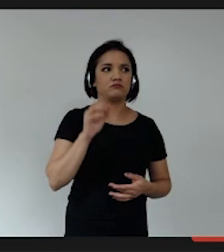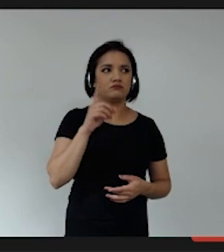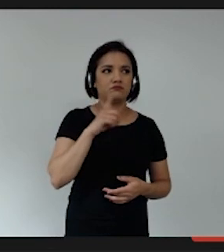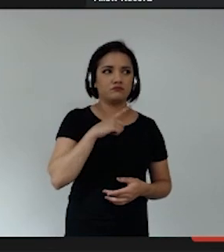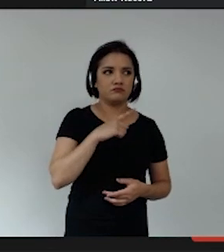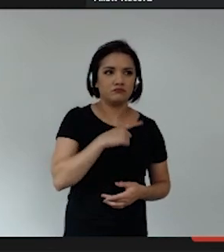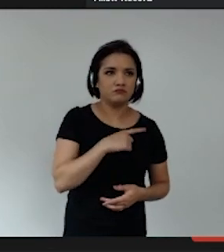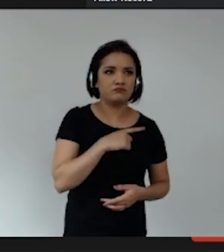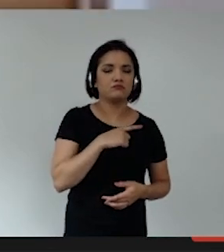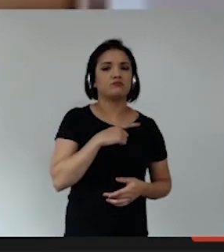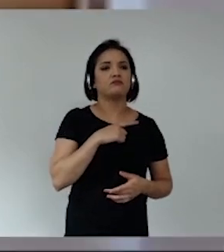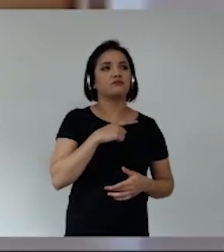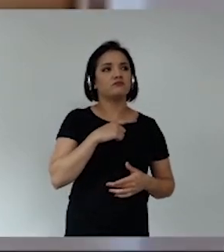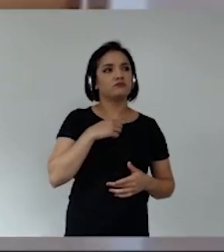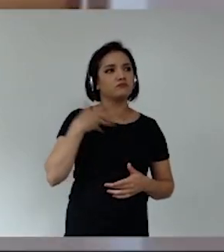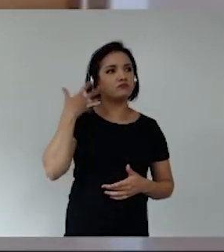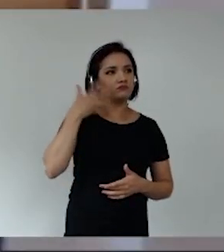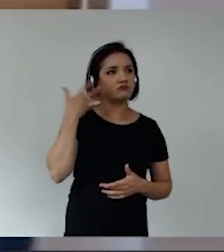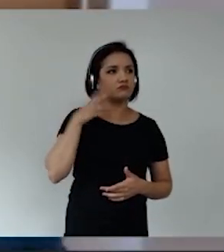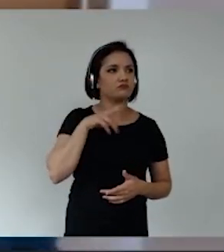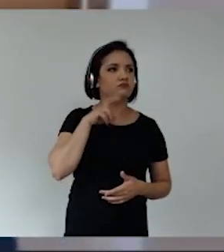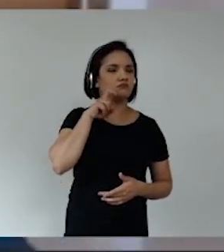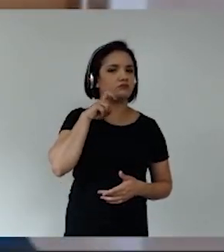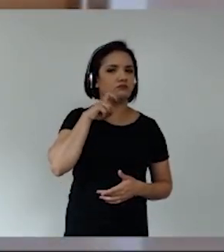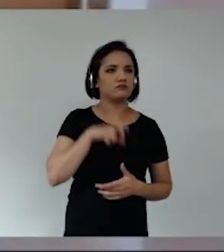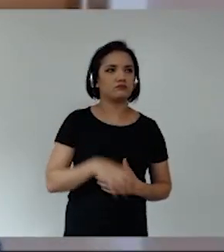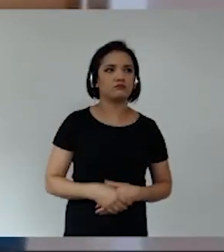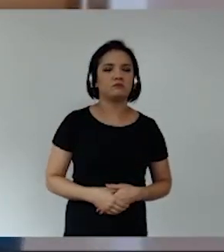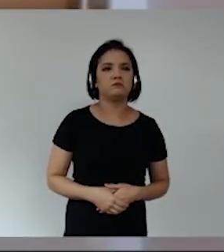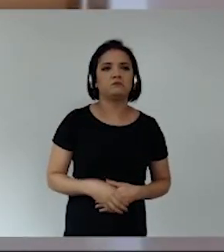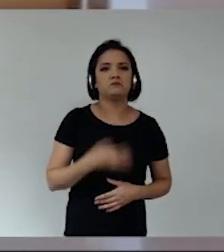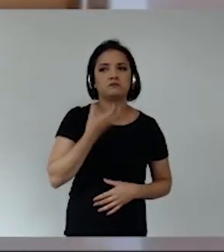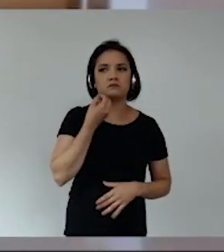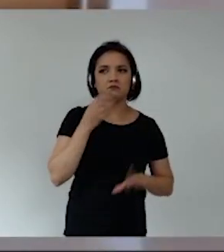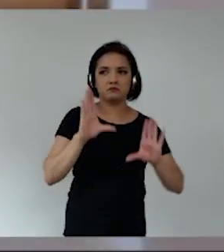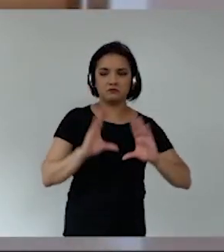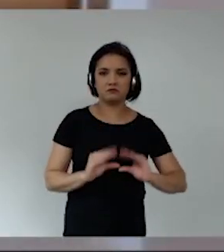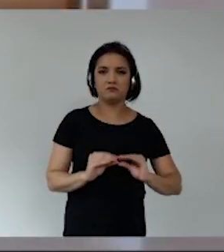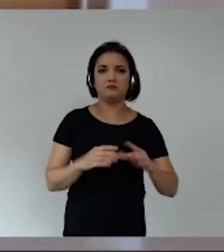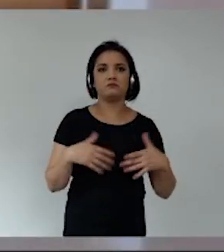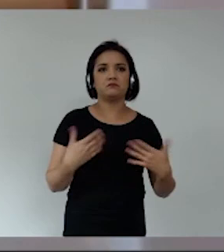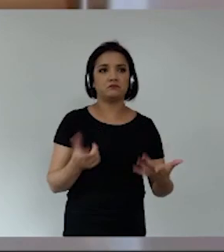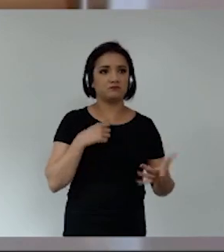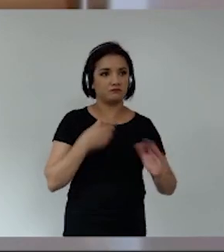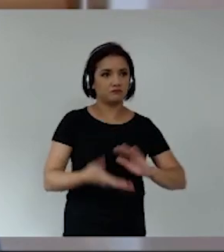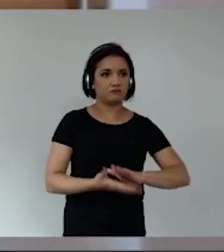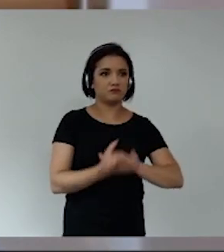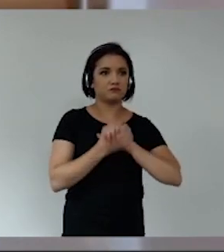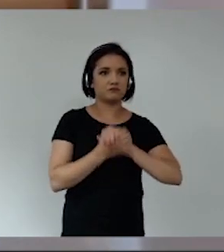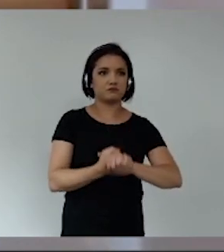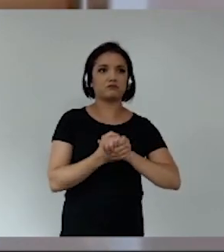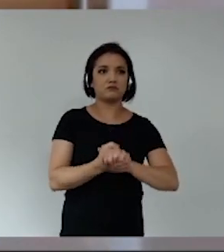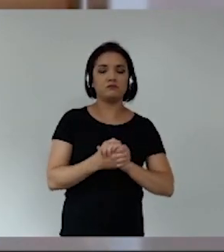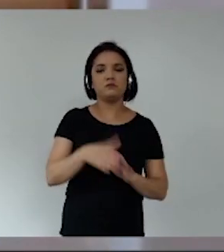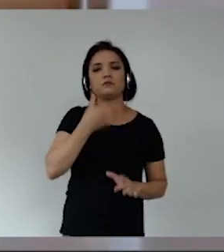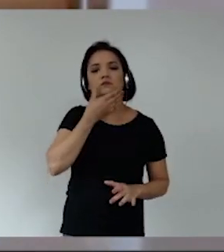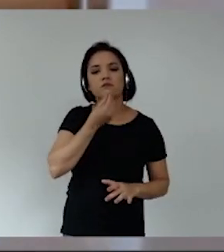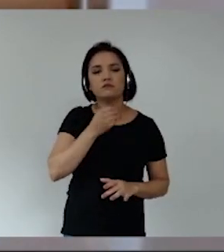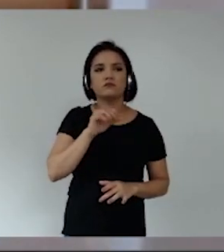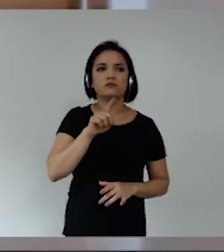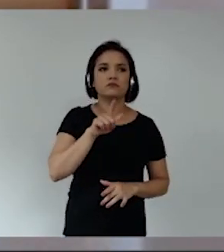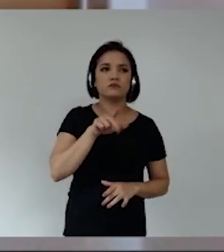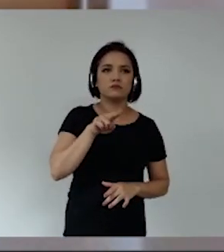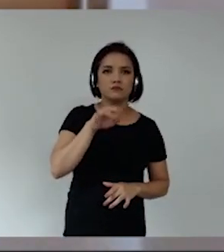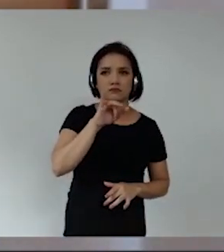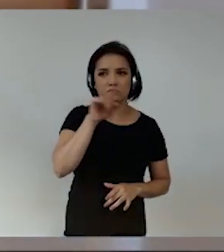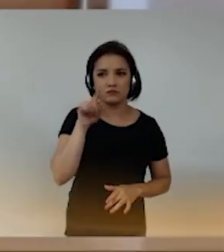proveito. Boa noite a todos. Queria, de início, cumprimentar o doutor Luiz, o doutor Carlos, a doutora Valéria,